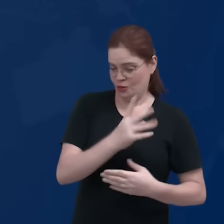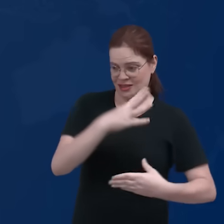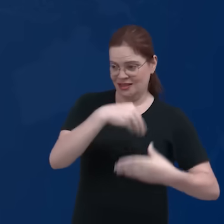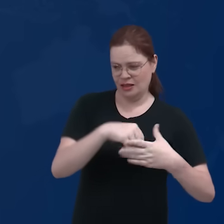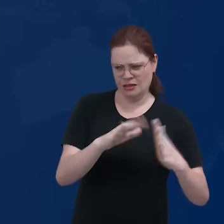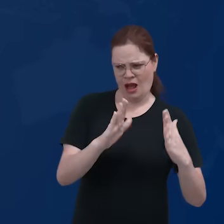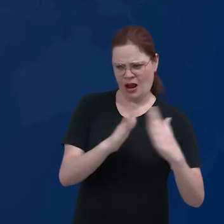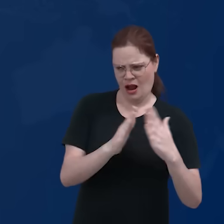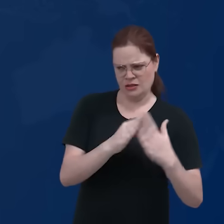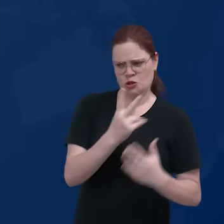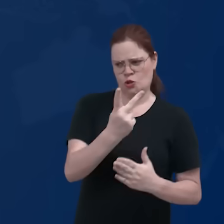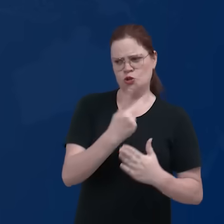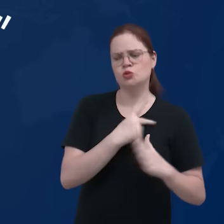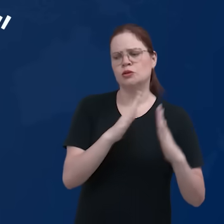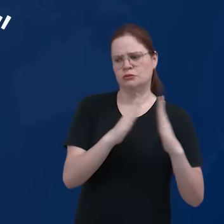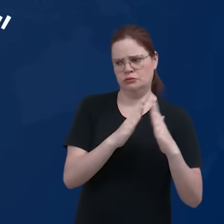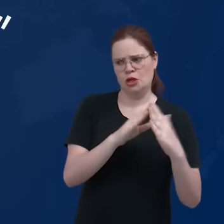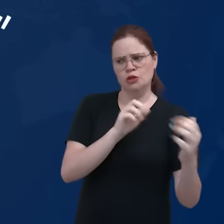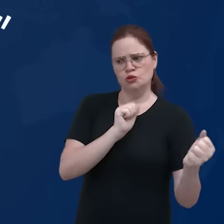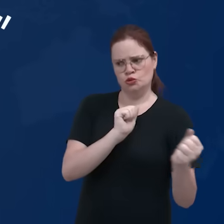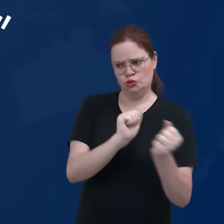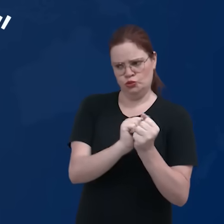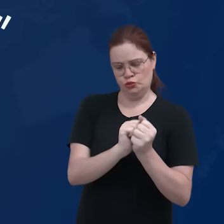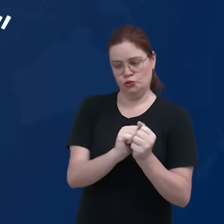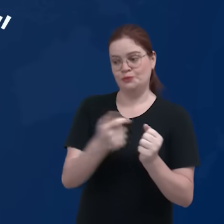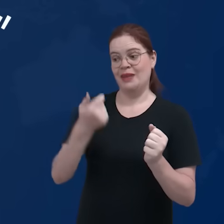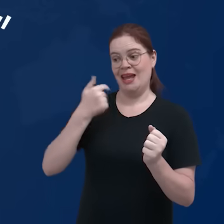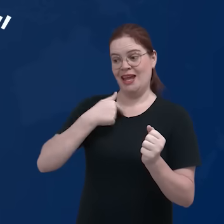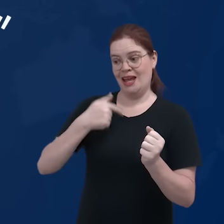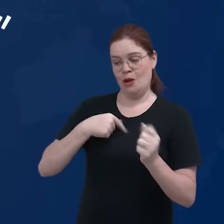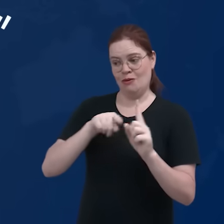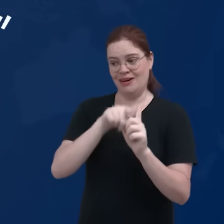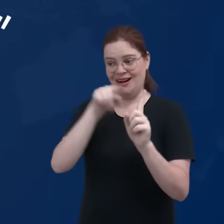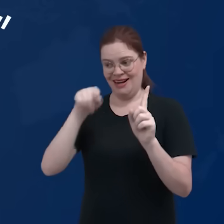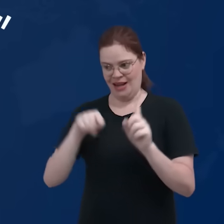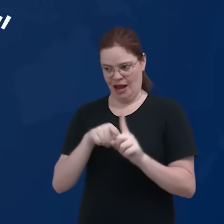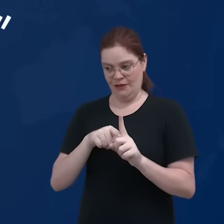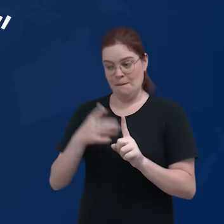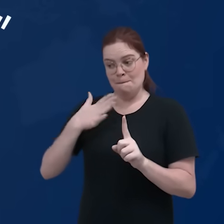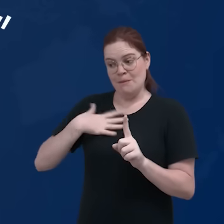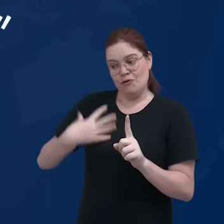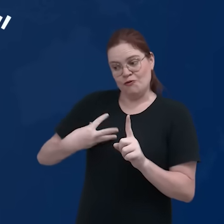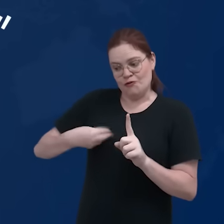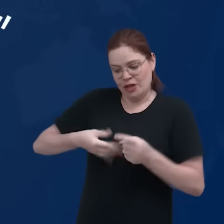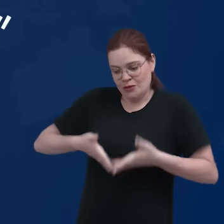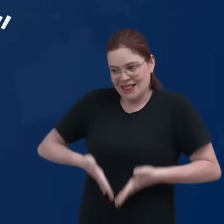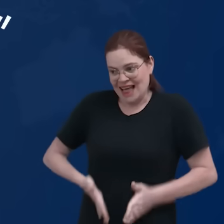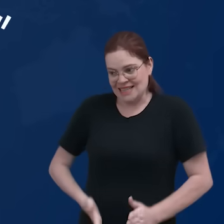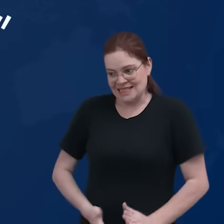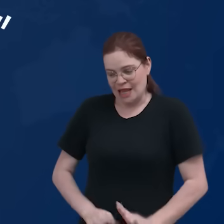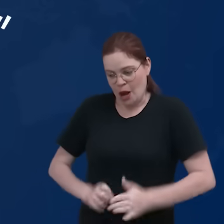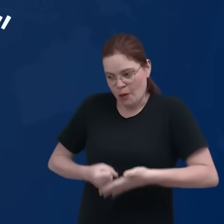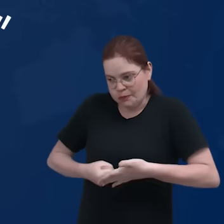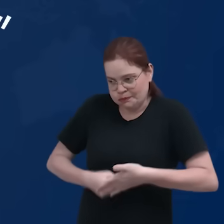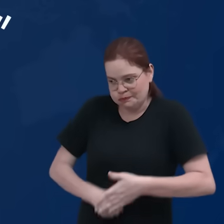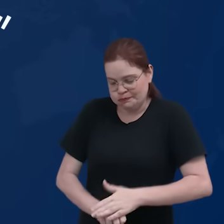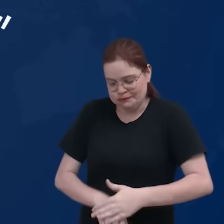ela naquela casa. E sucedeu que ao terceiro dia depois do meu